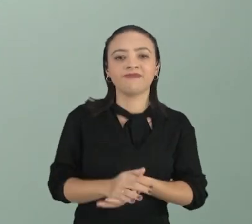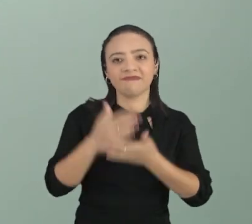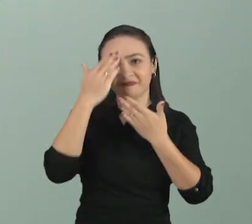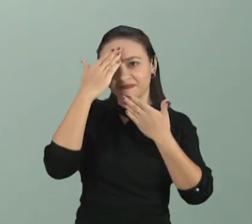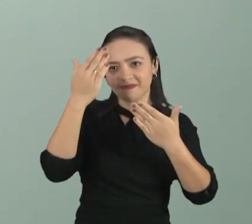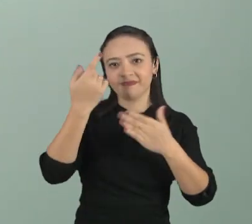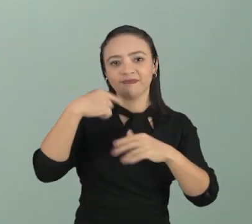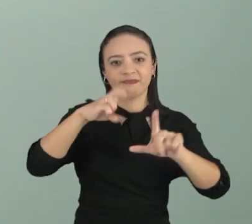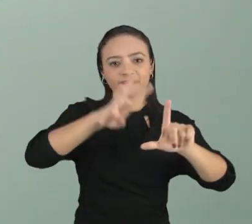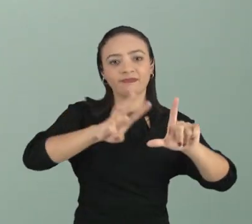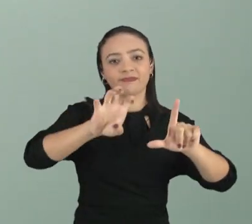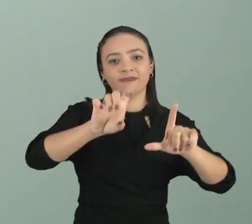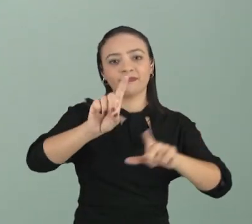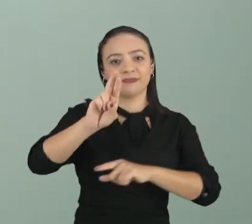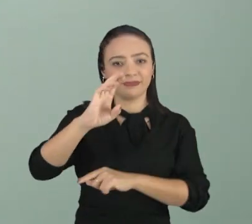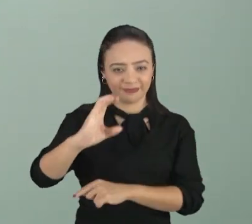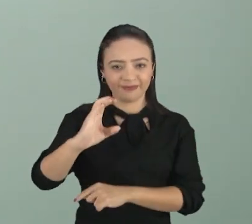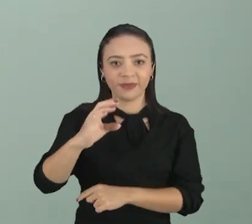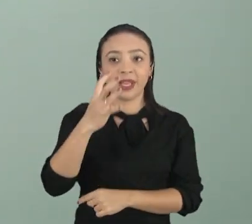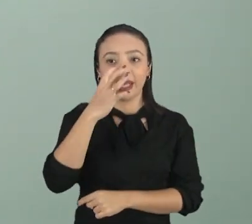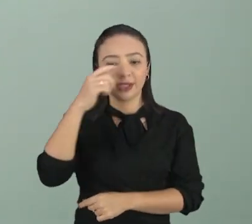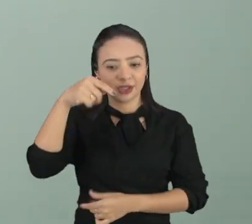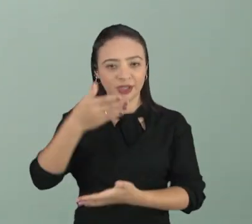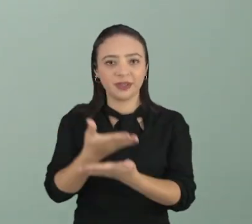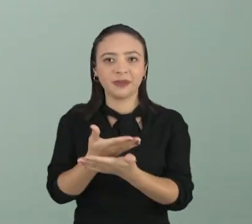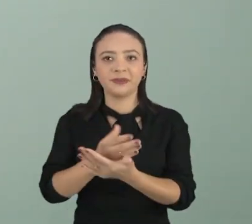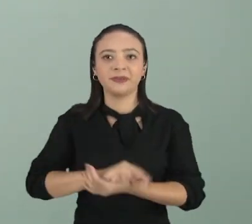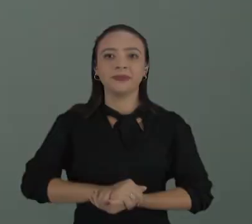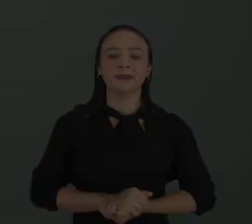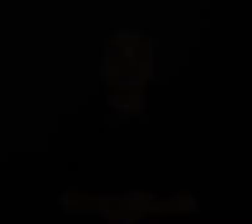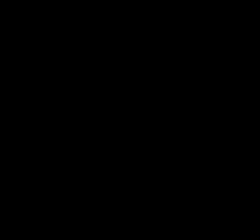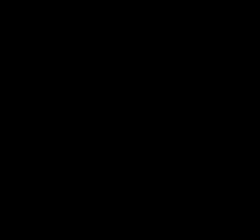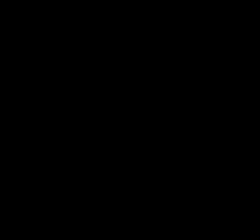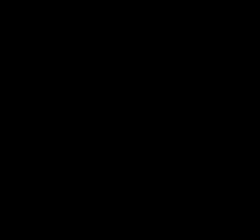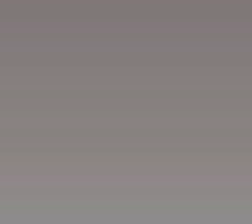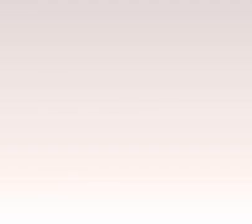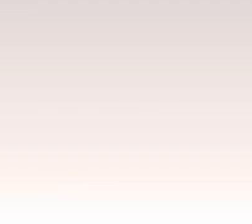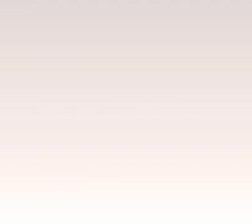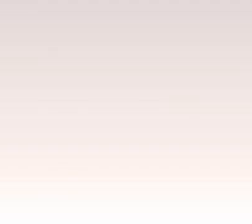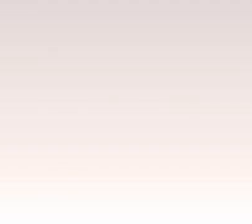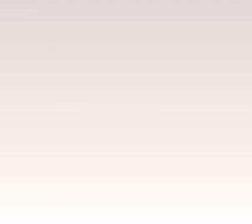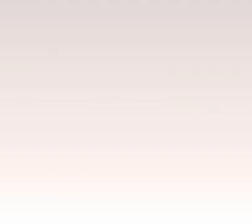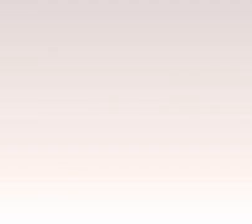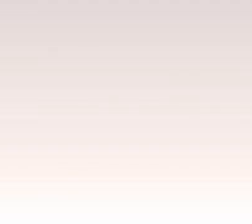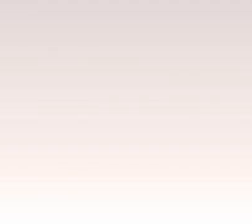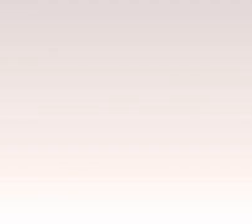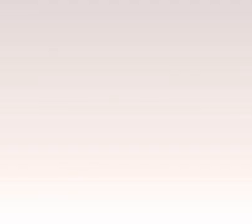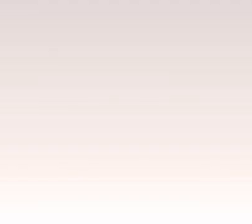acessem a plataforma Eduque Acre para rever essa aula.